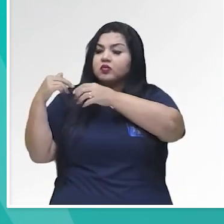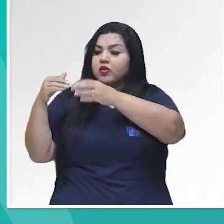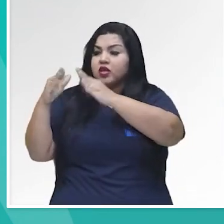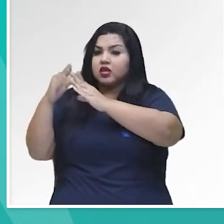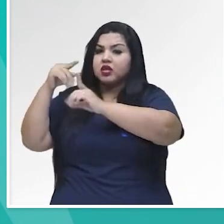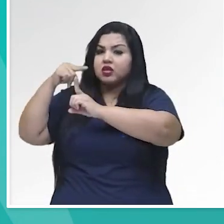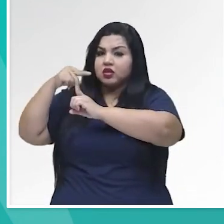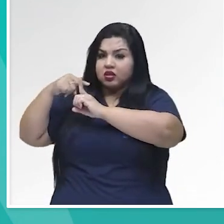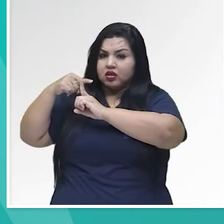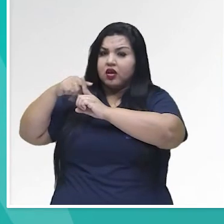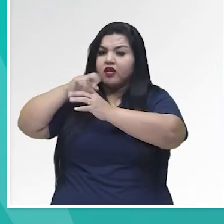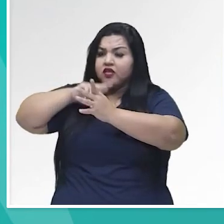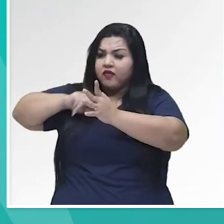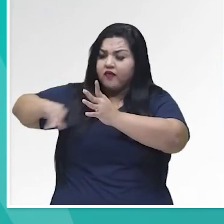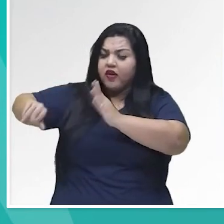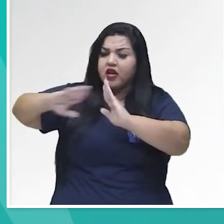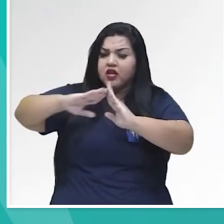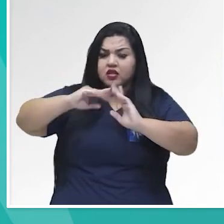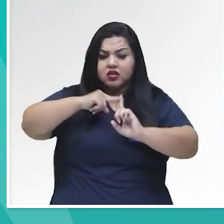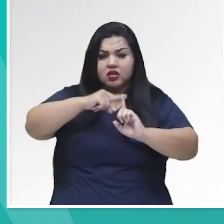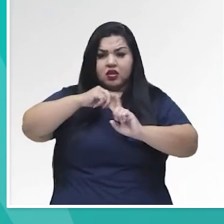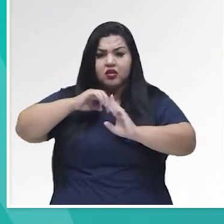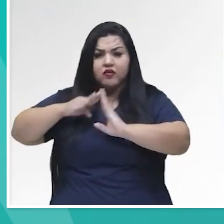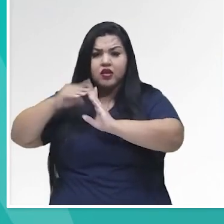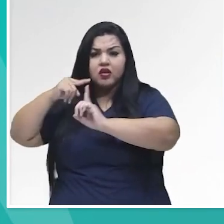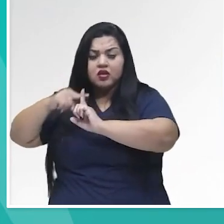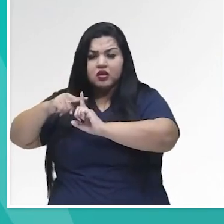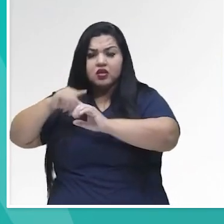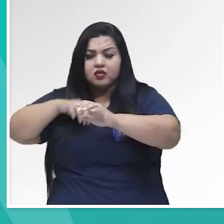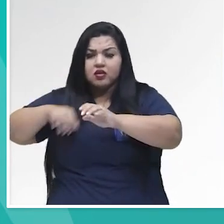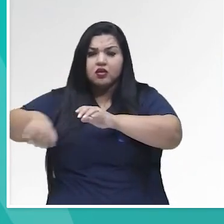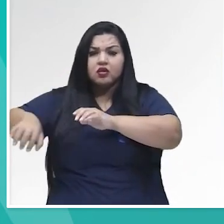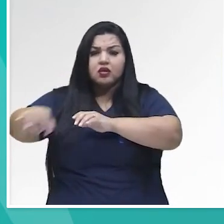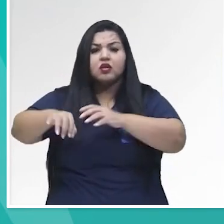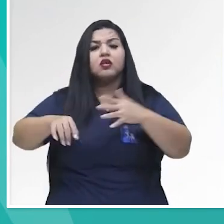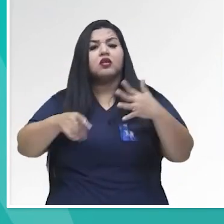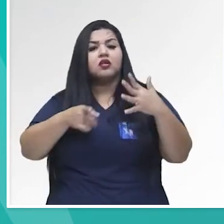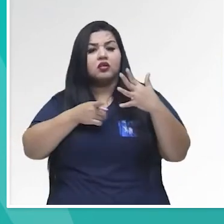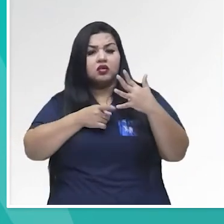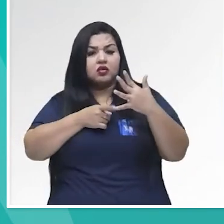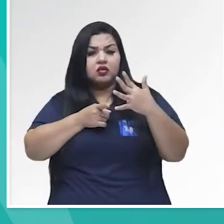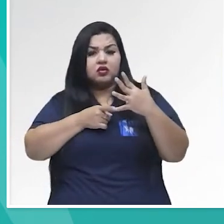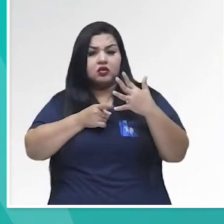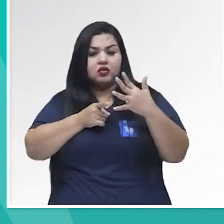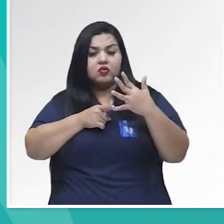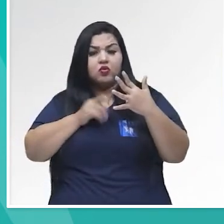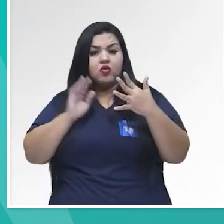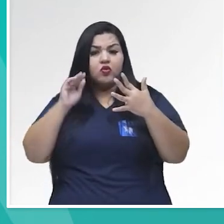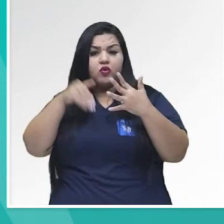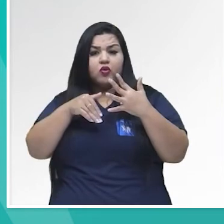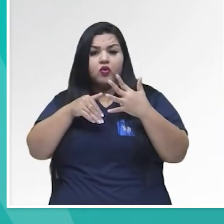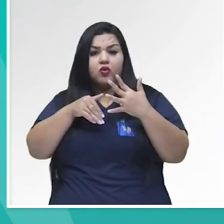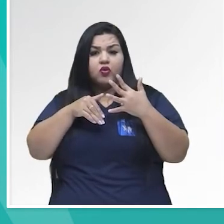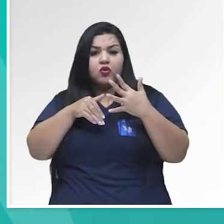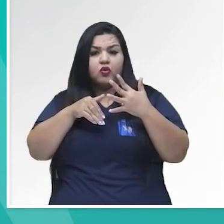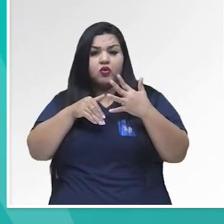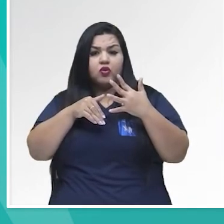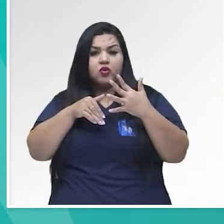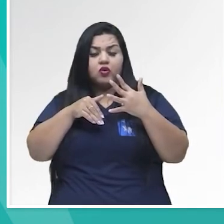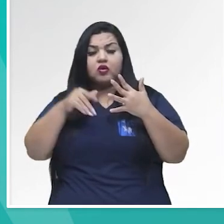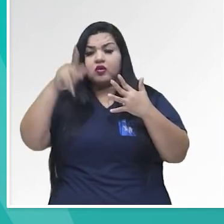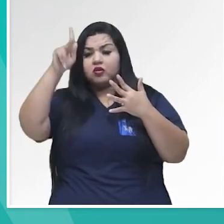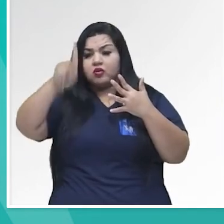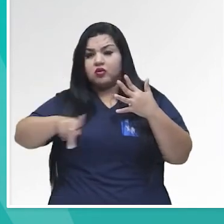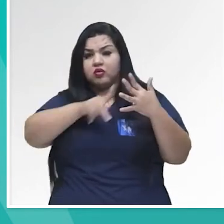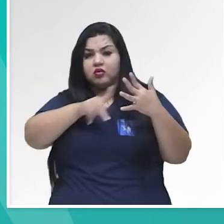também pelas várias igrejas e paróquias. E aqui, por último, o vigário, que na verdade vai ser o